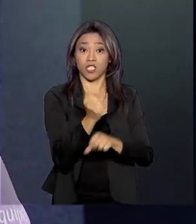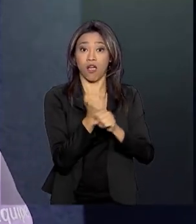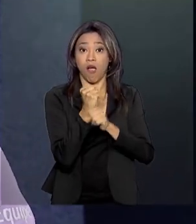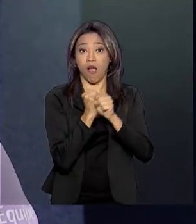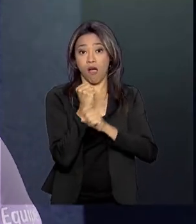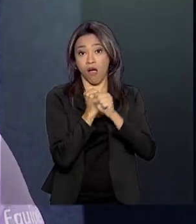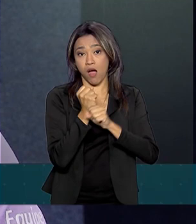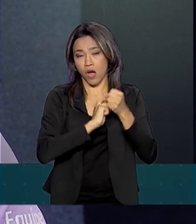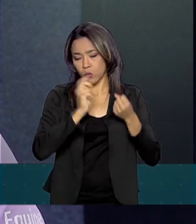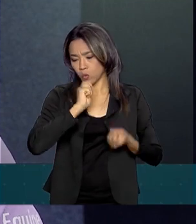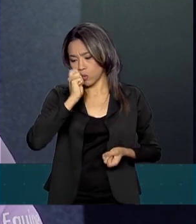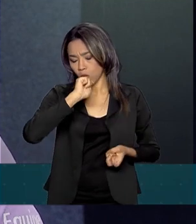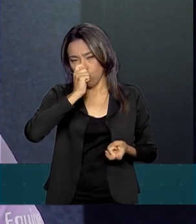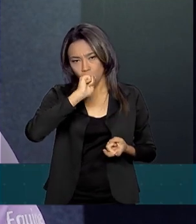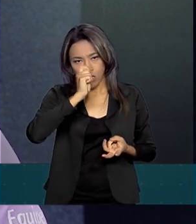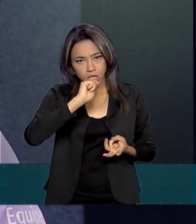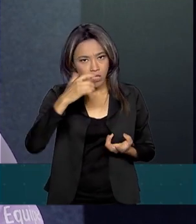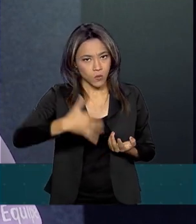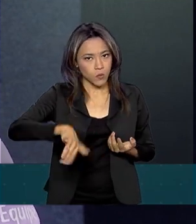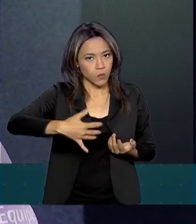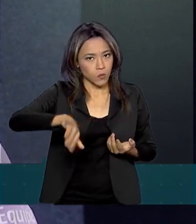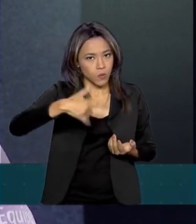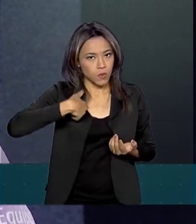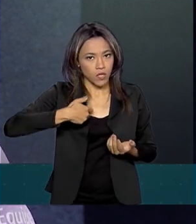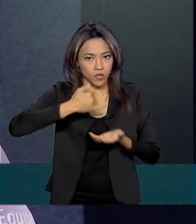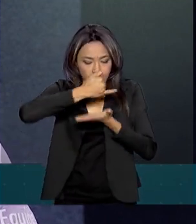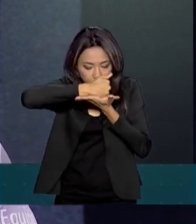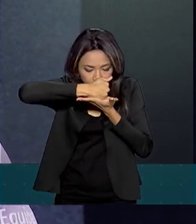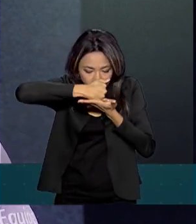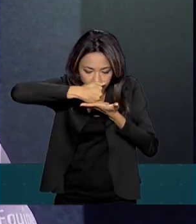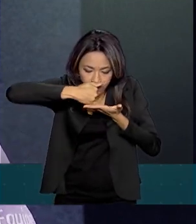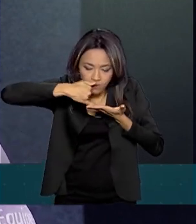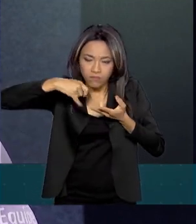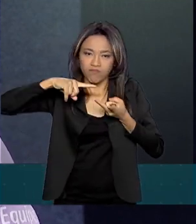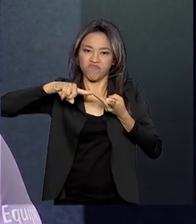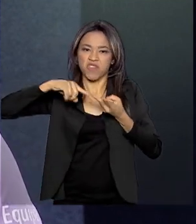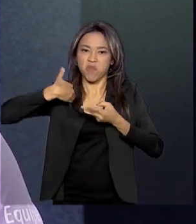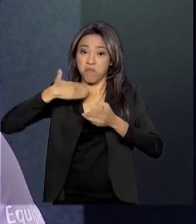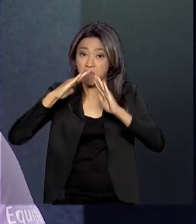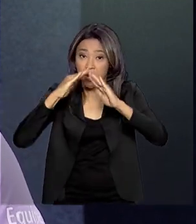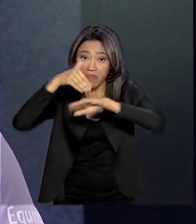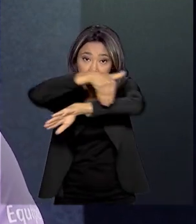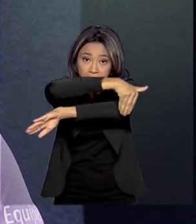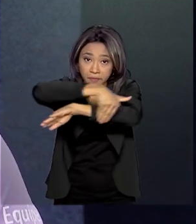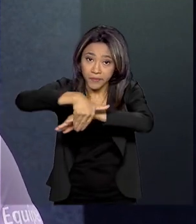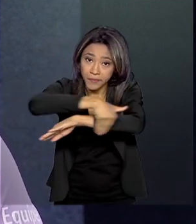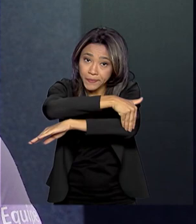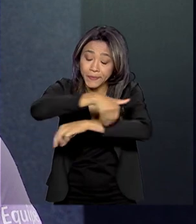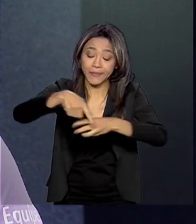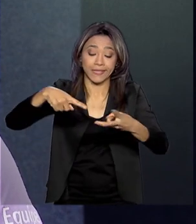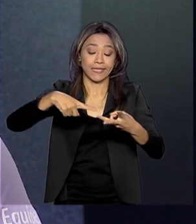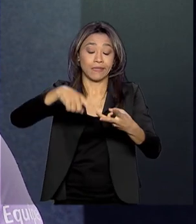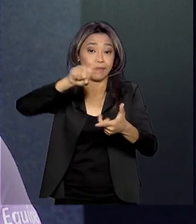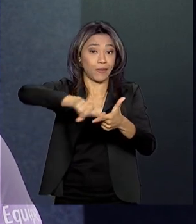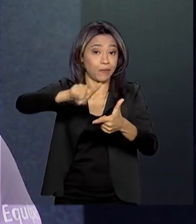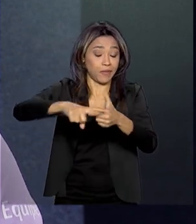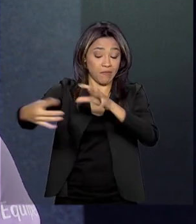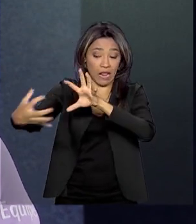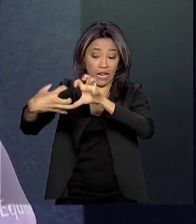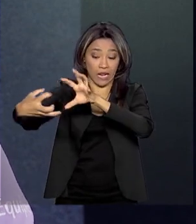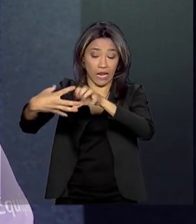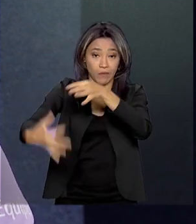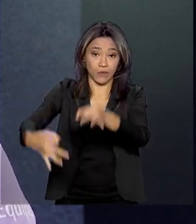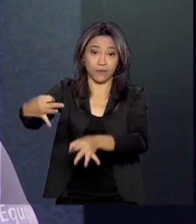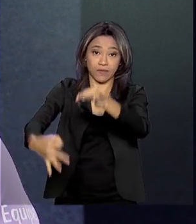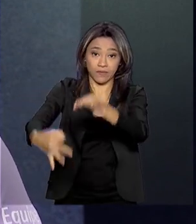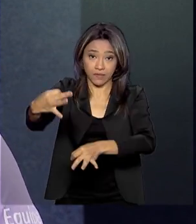Os últimos 7 anos eu estava no crack, eu cheguei a morar na rua, eu tive problemas judiciais seríssimos. Antes de eu